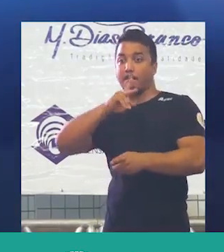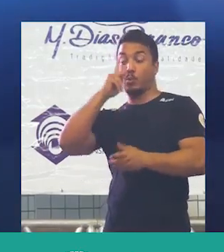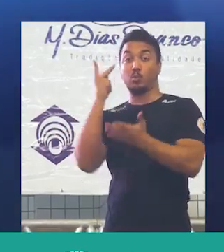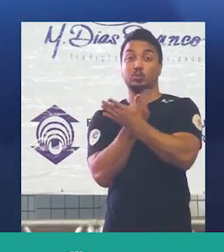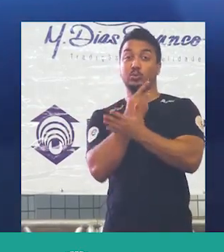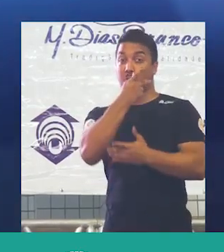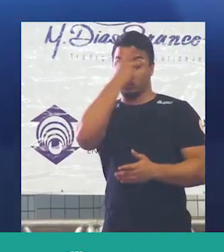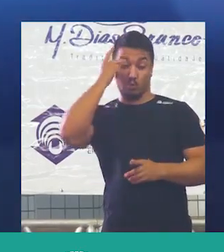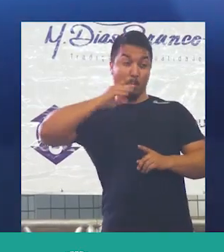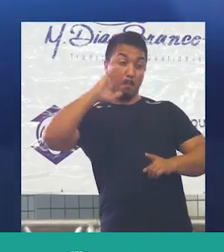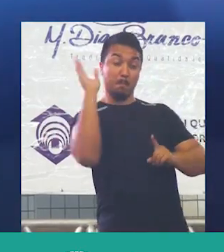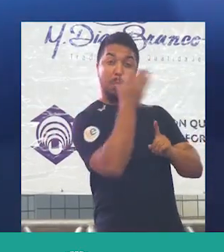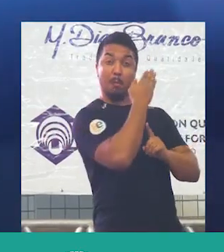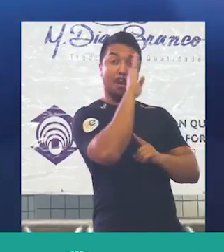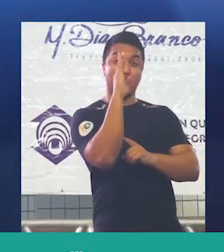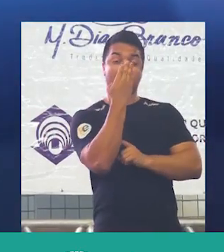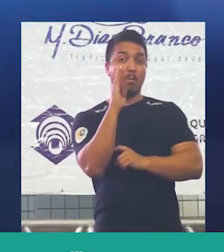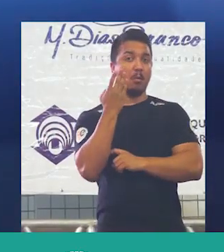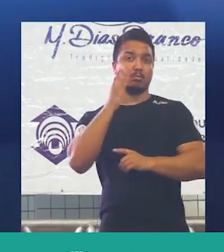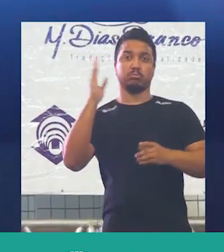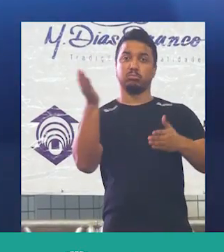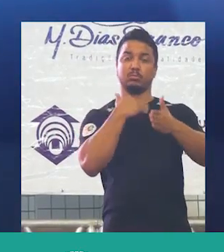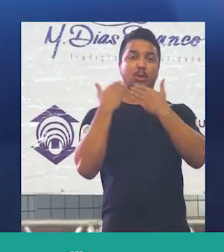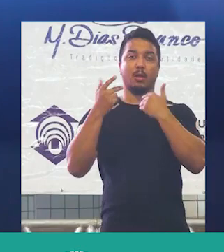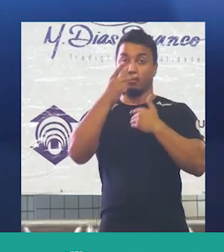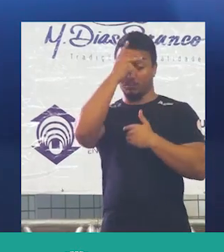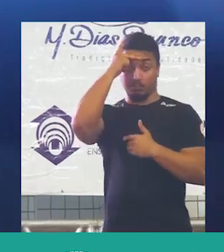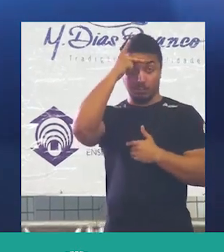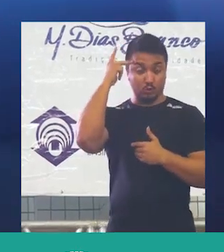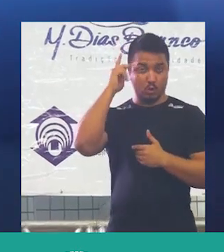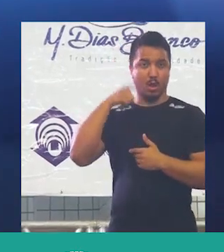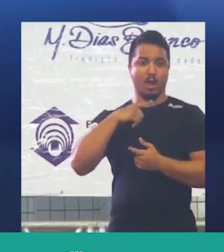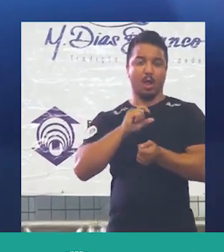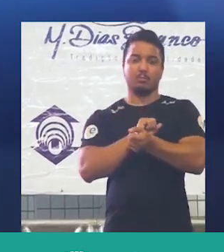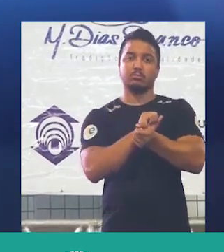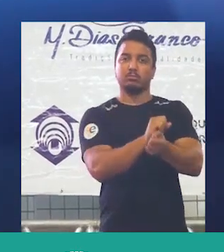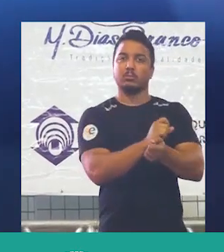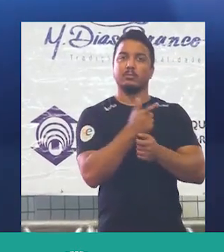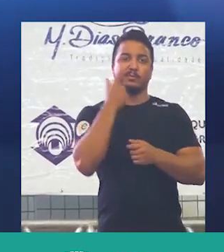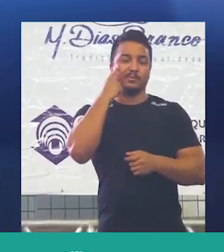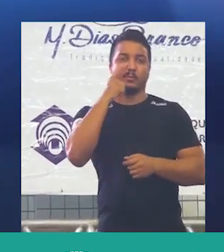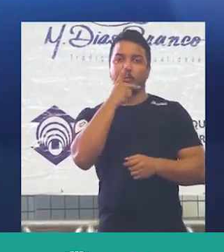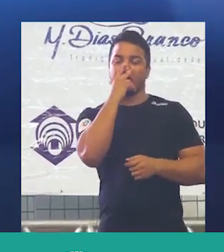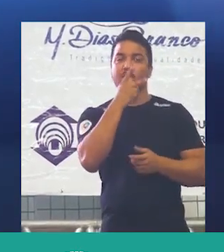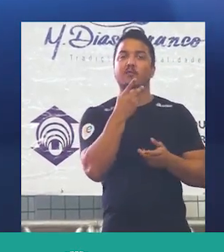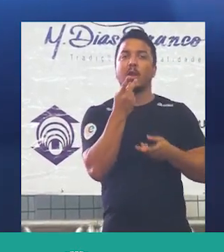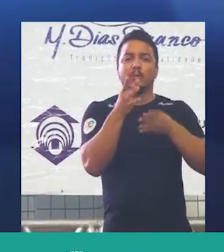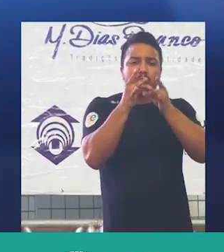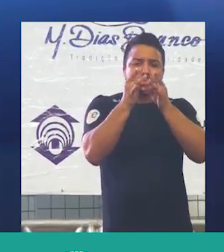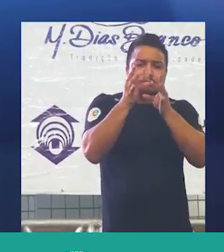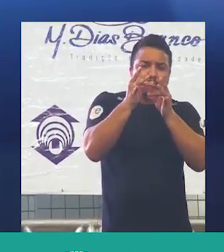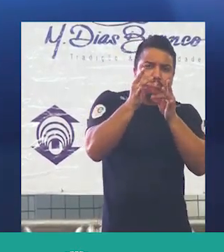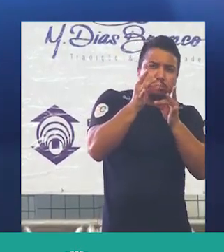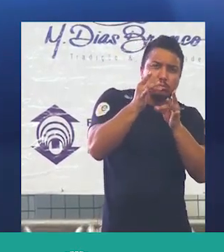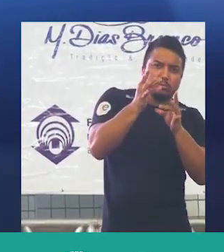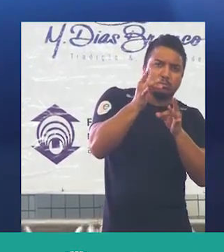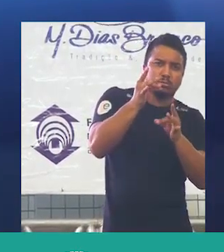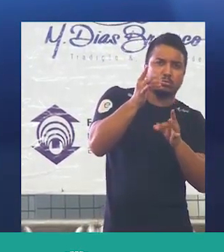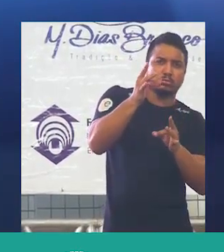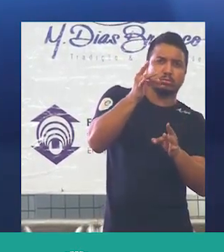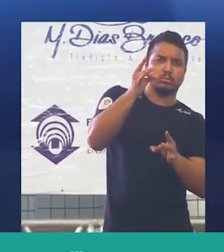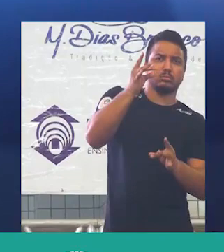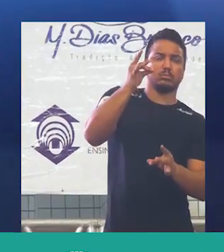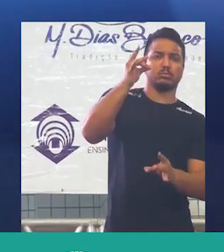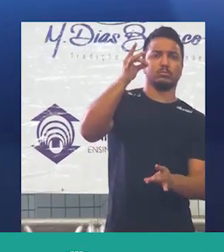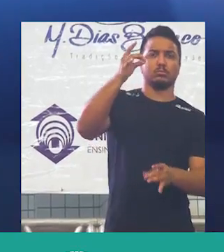pauladas. Na polícia, os agressores contaram o ocorrido nos mínimos detalhes,